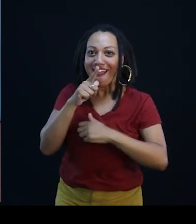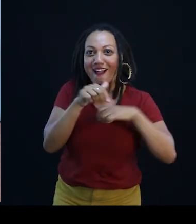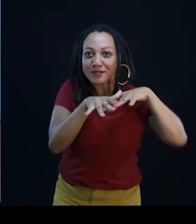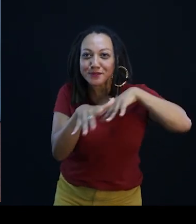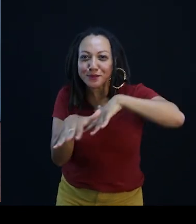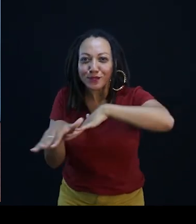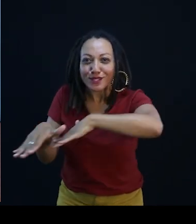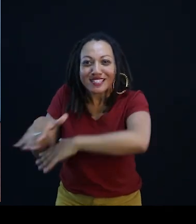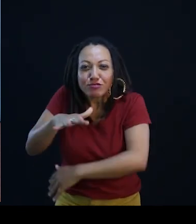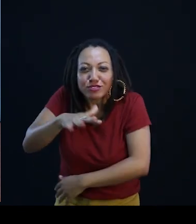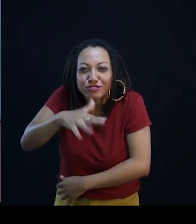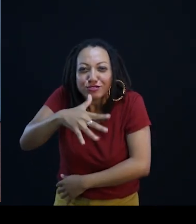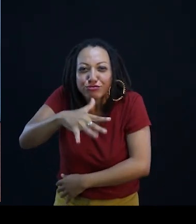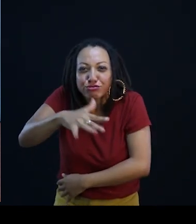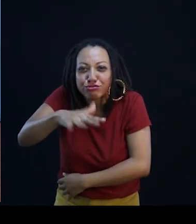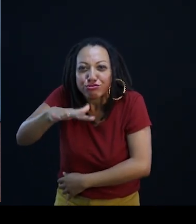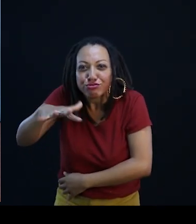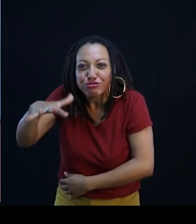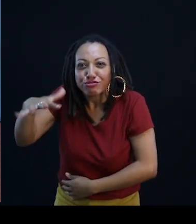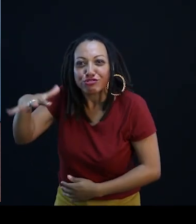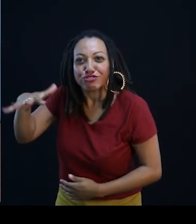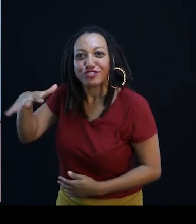e a água